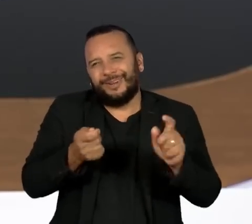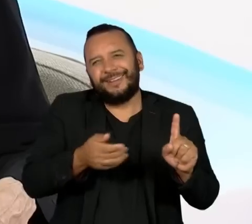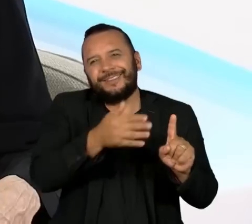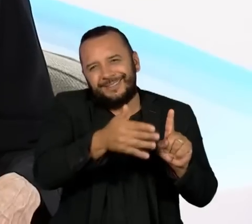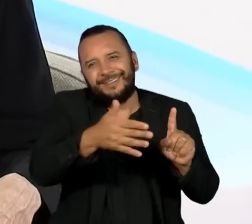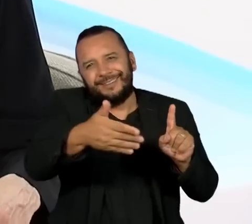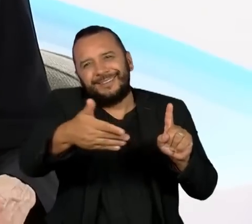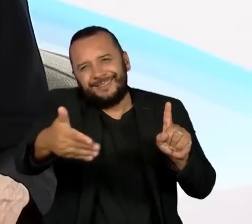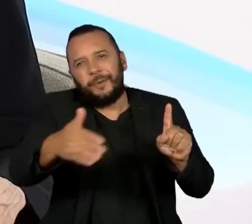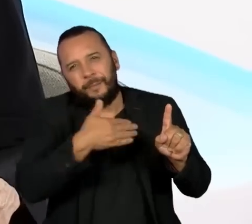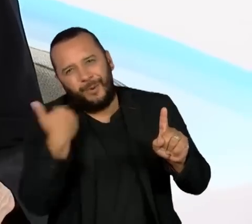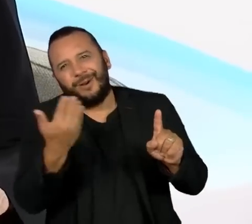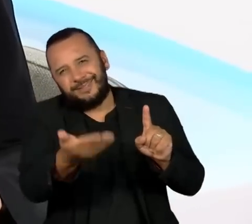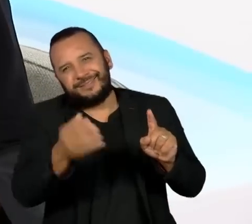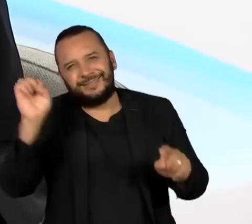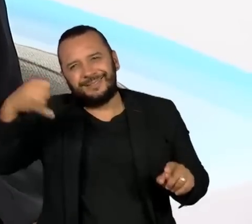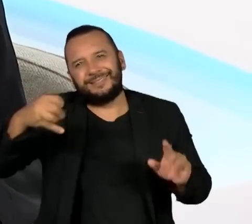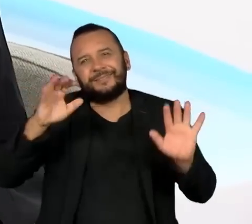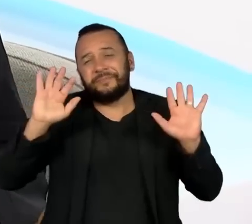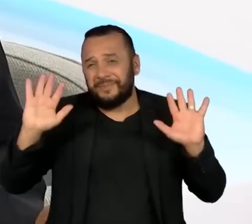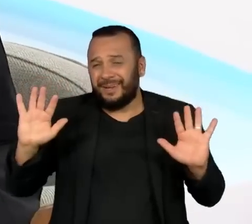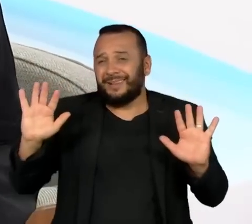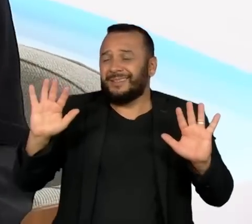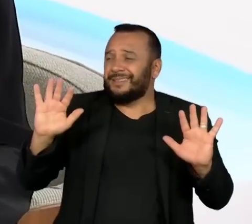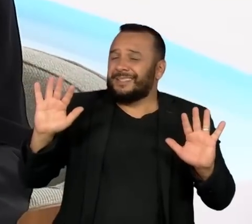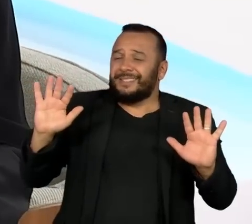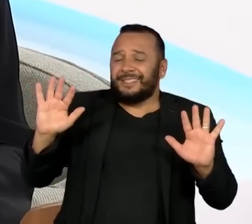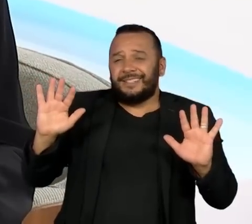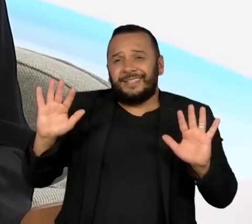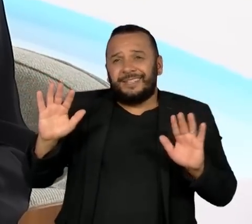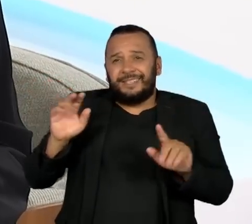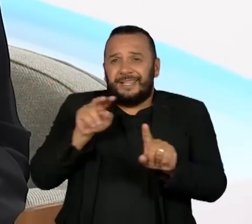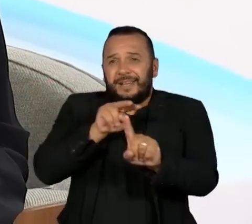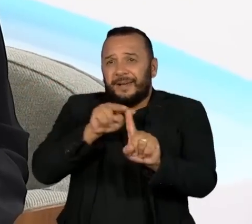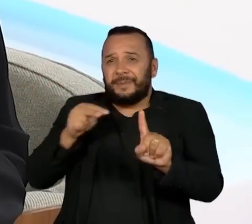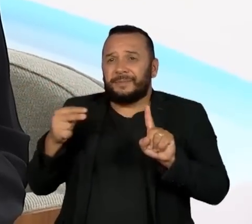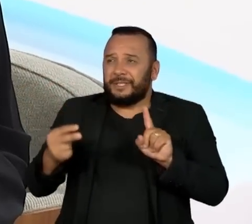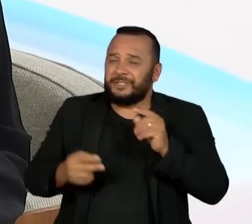O assunto era a morte. É. E era essa perspectiva